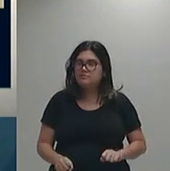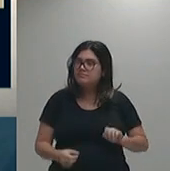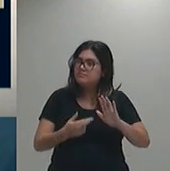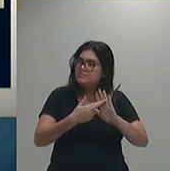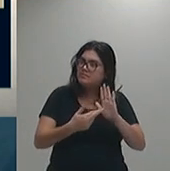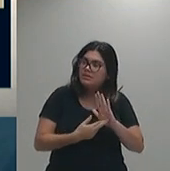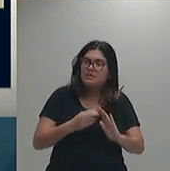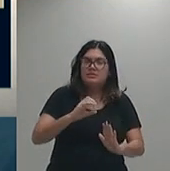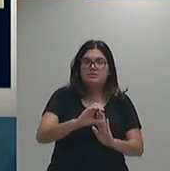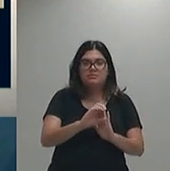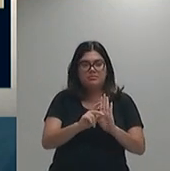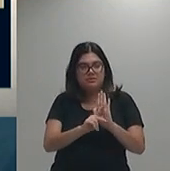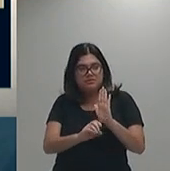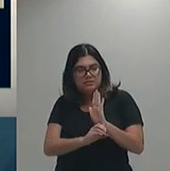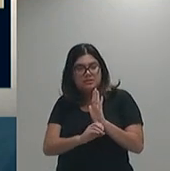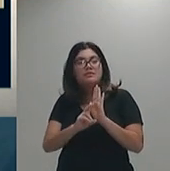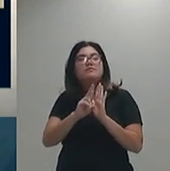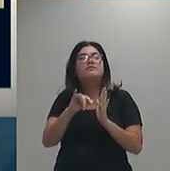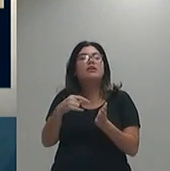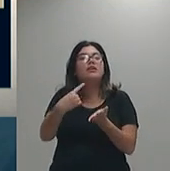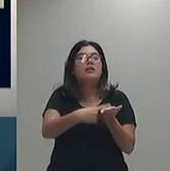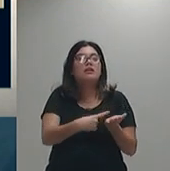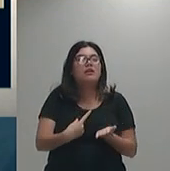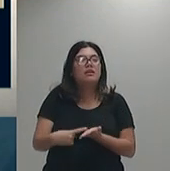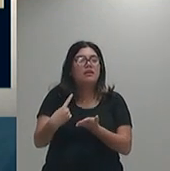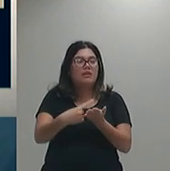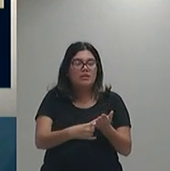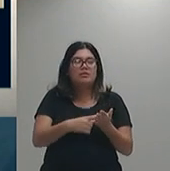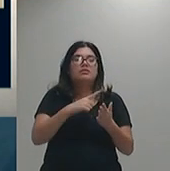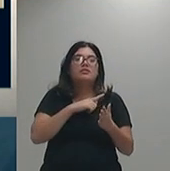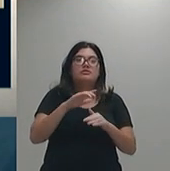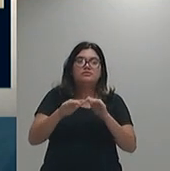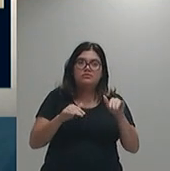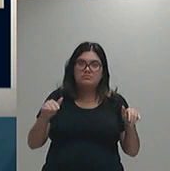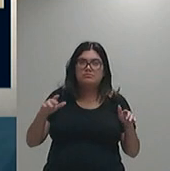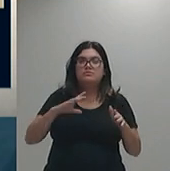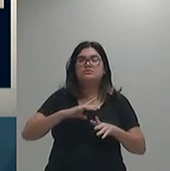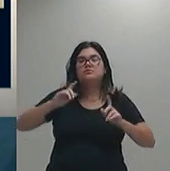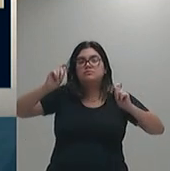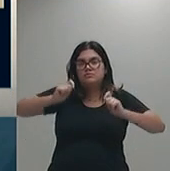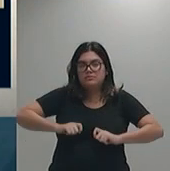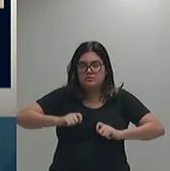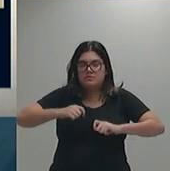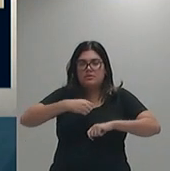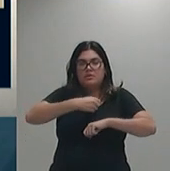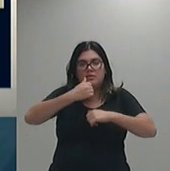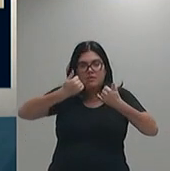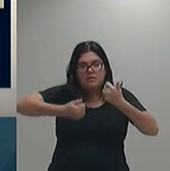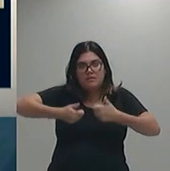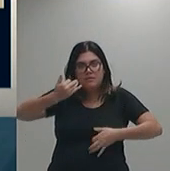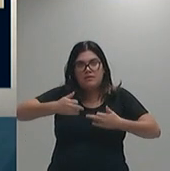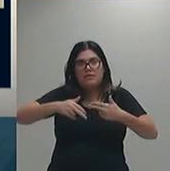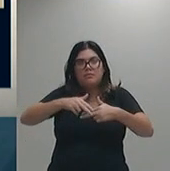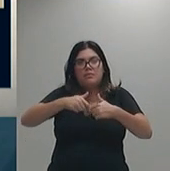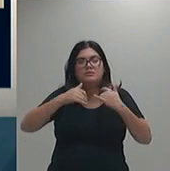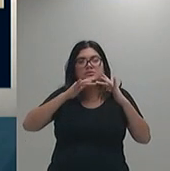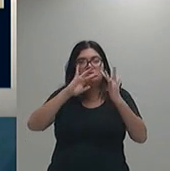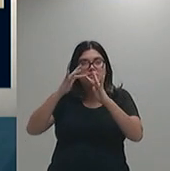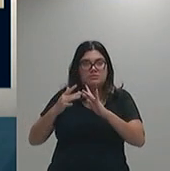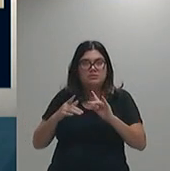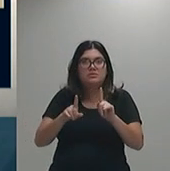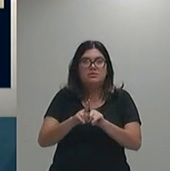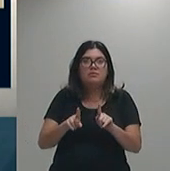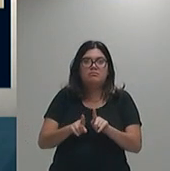CPC vão disciplinar que seja atraída a competência modificada em razão da conexão e da